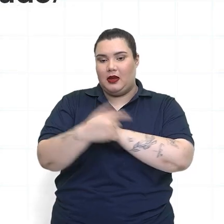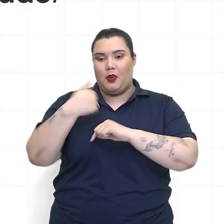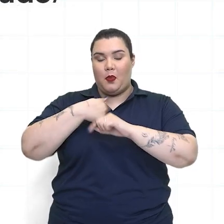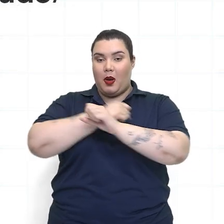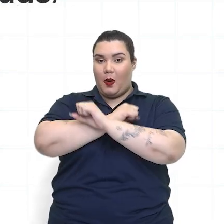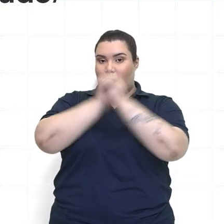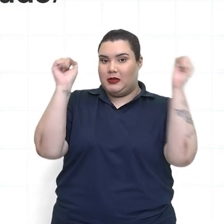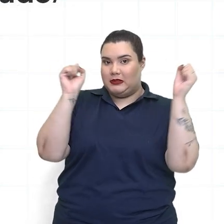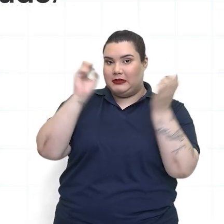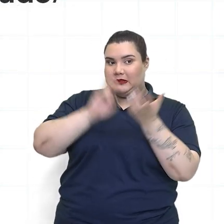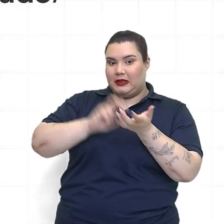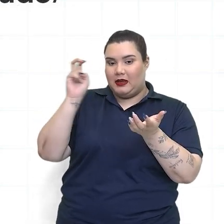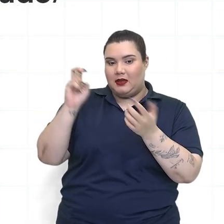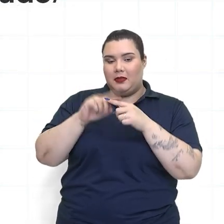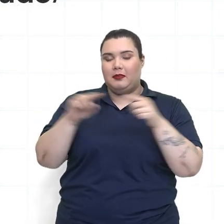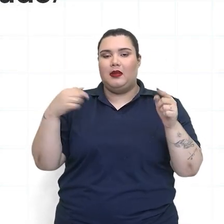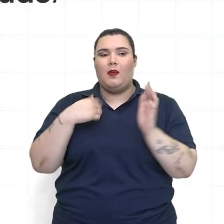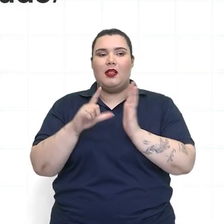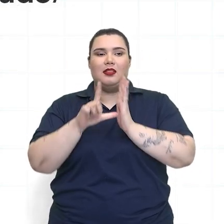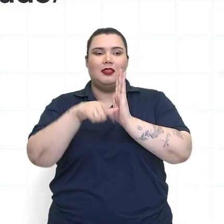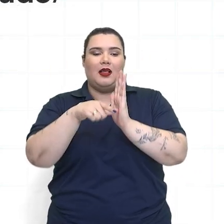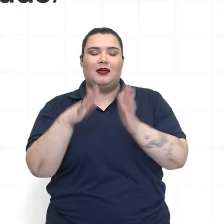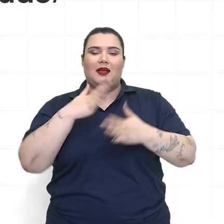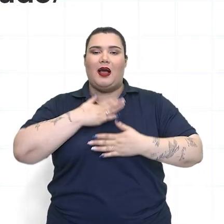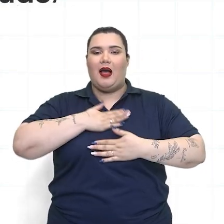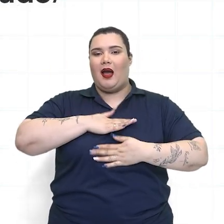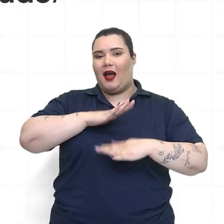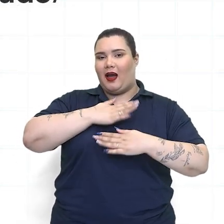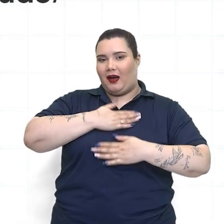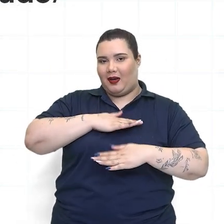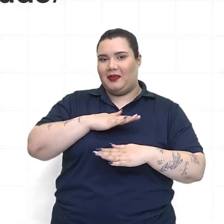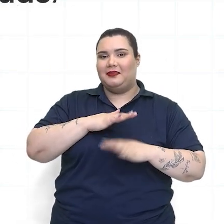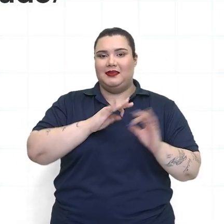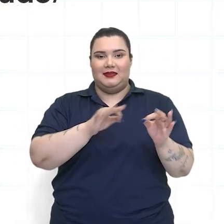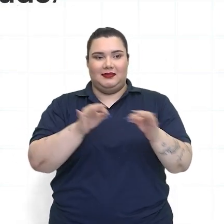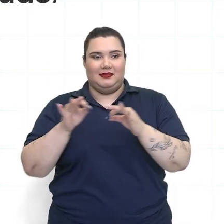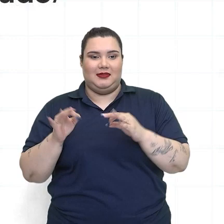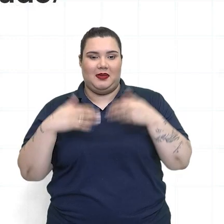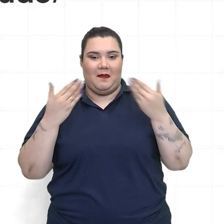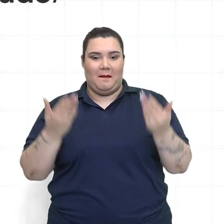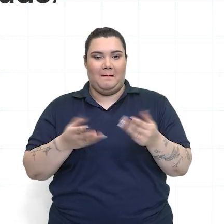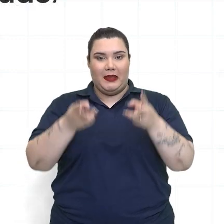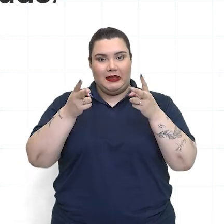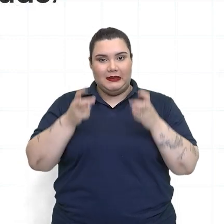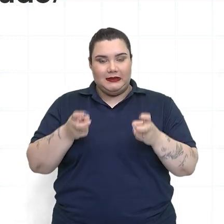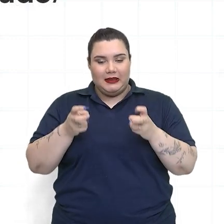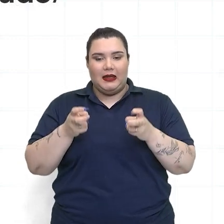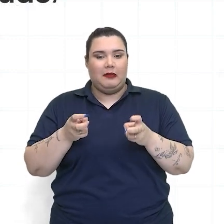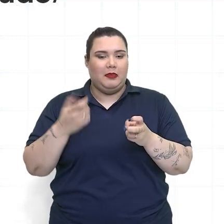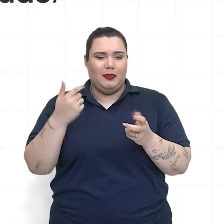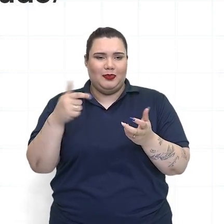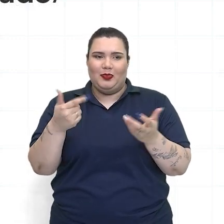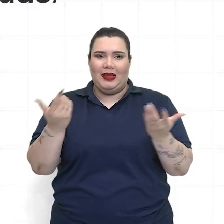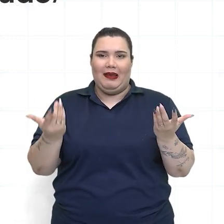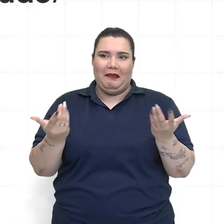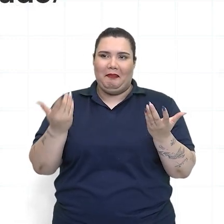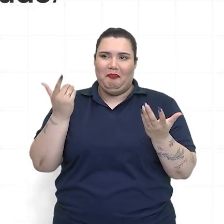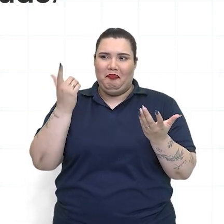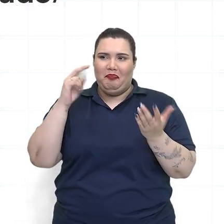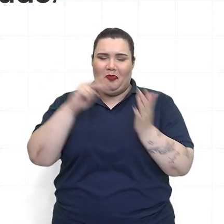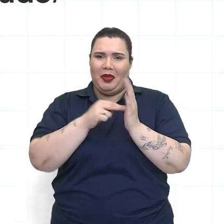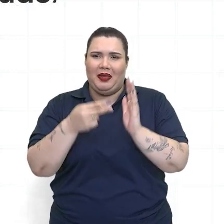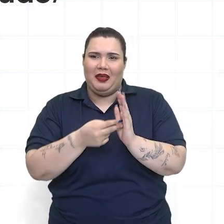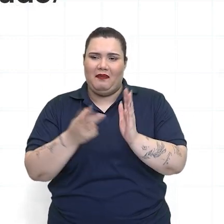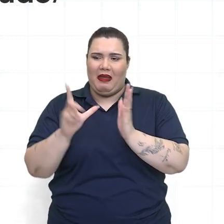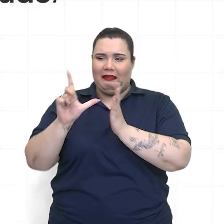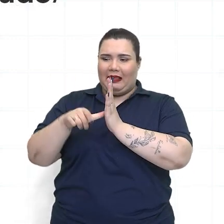me atrasar com calma. Então, notem que não há uma lógica aí, não é? Como é que ele vai se atrasar com calma,